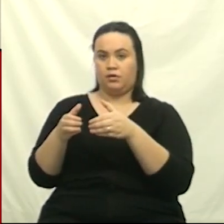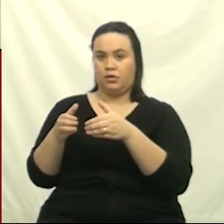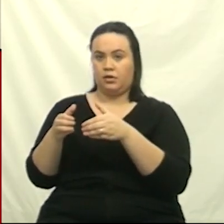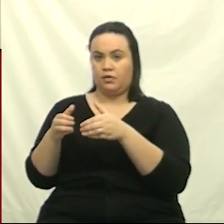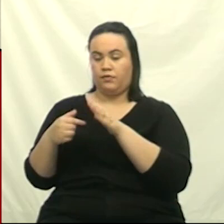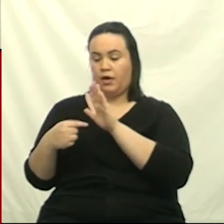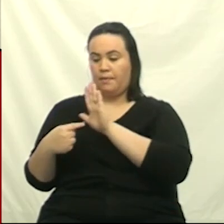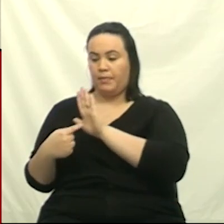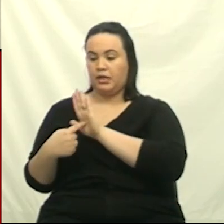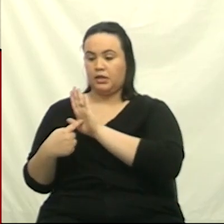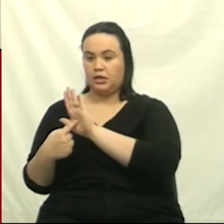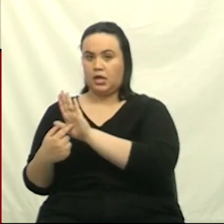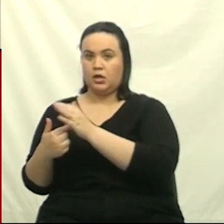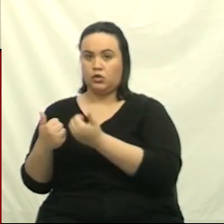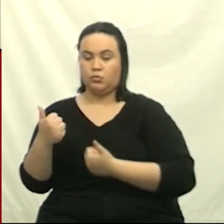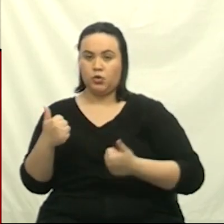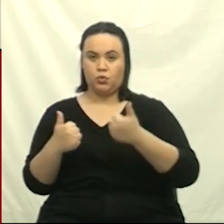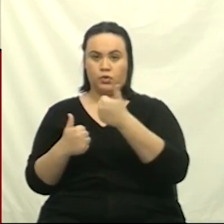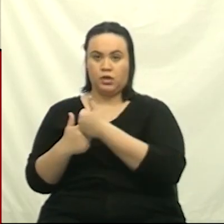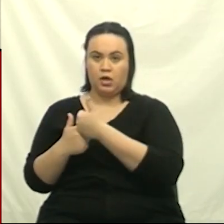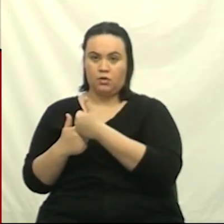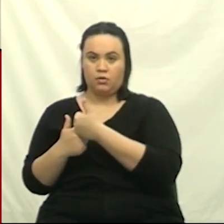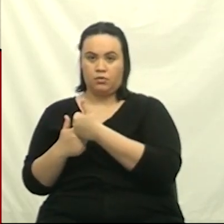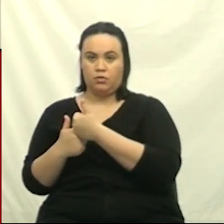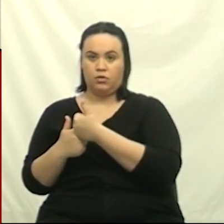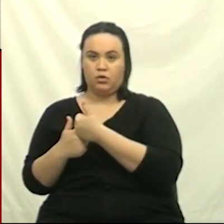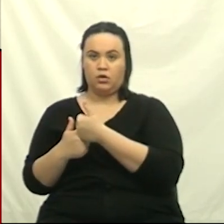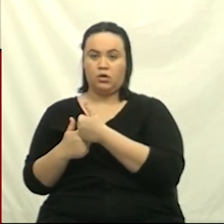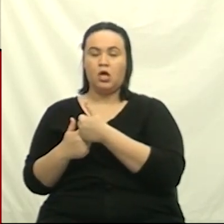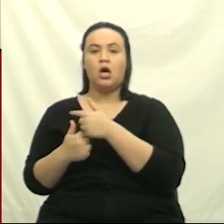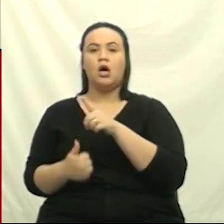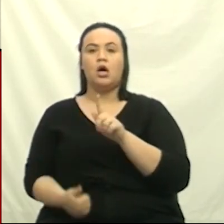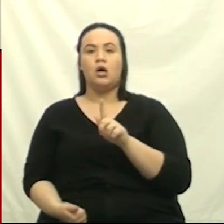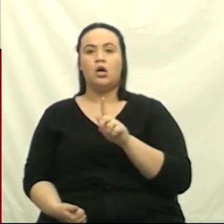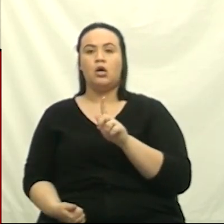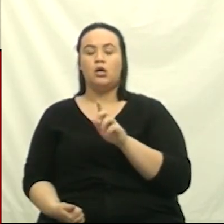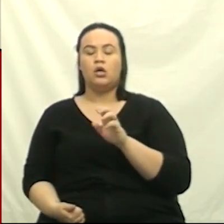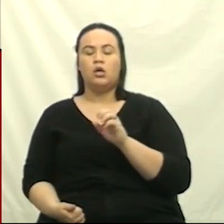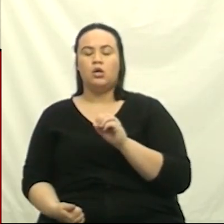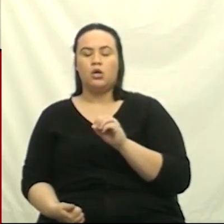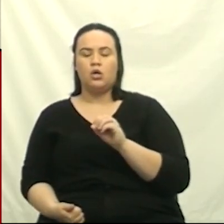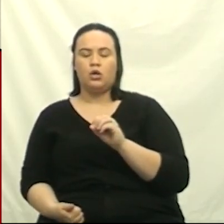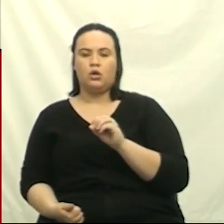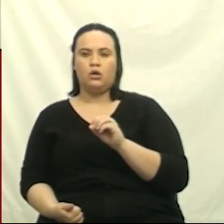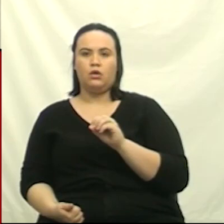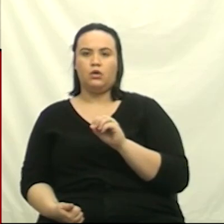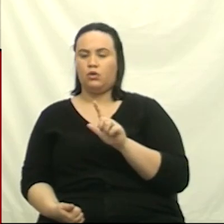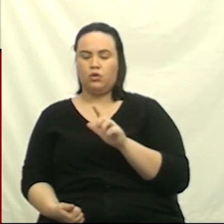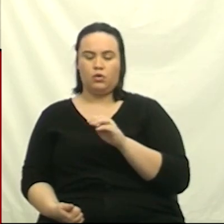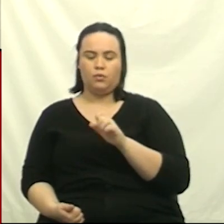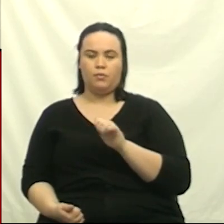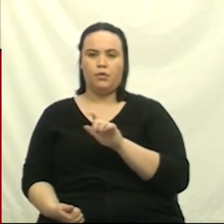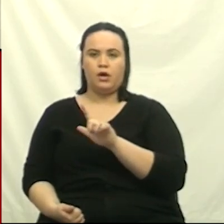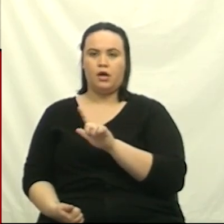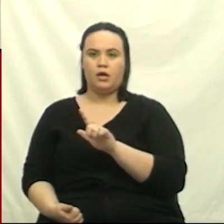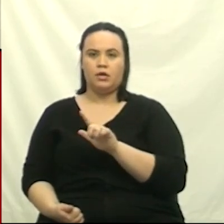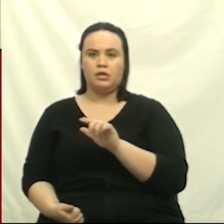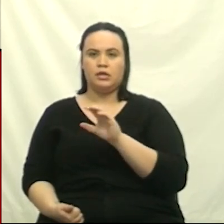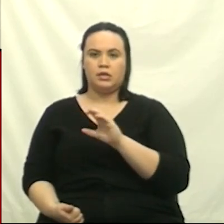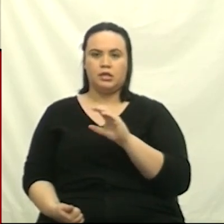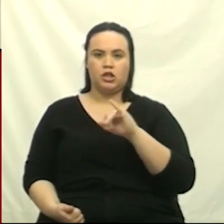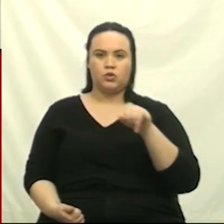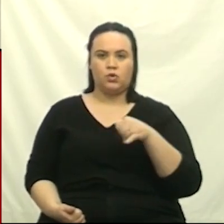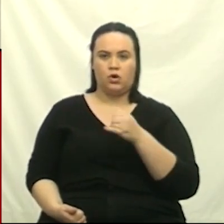apresentado um substitutivo global nesta data nesta sessão a comissão CCJ